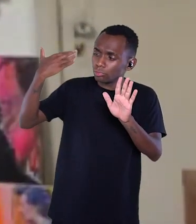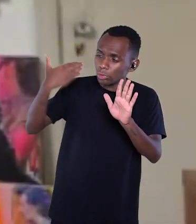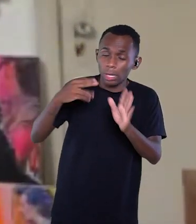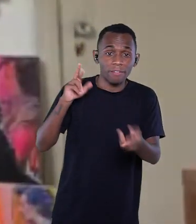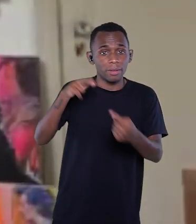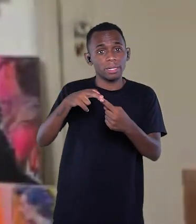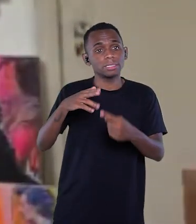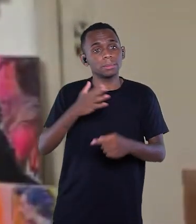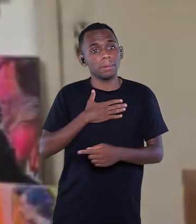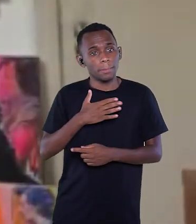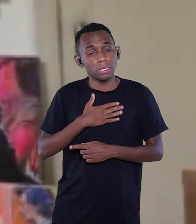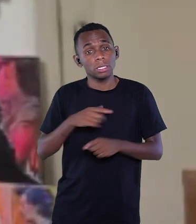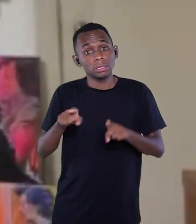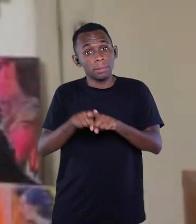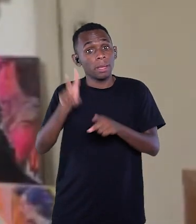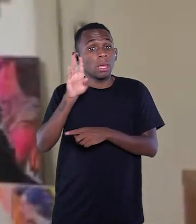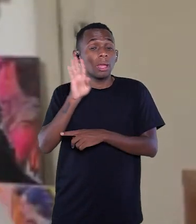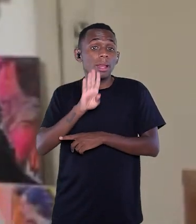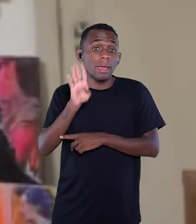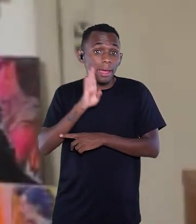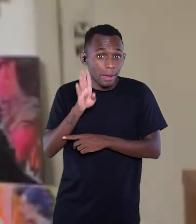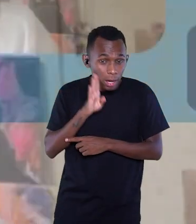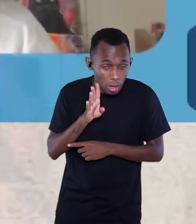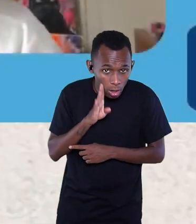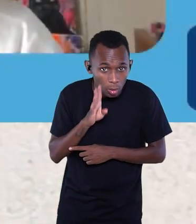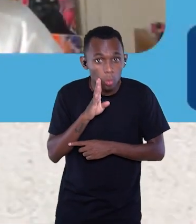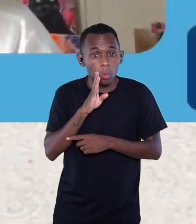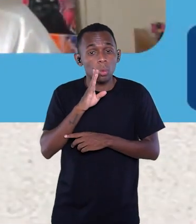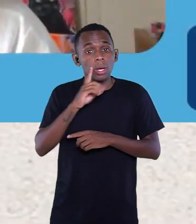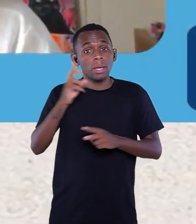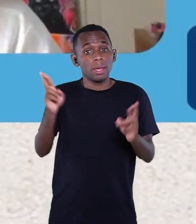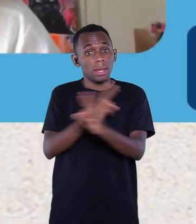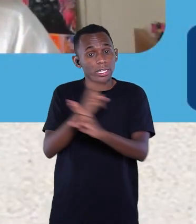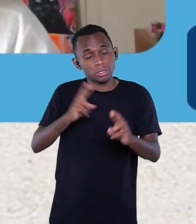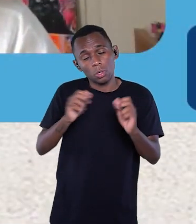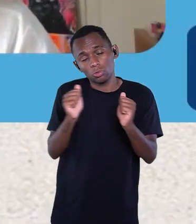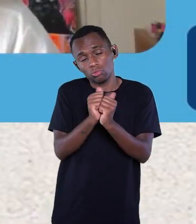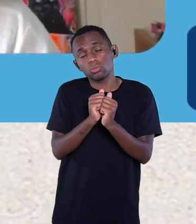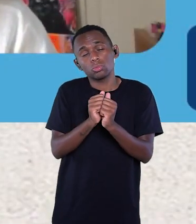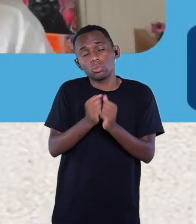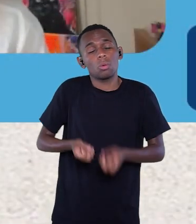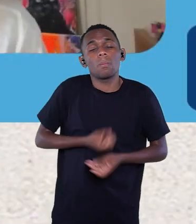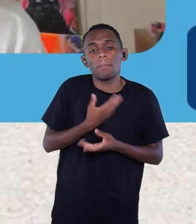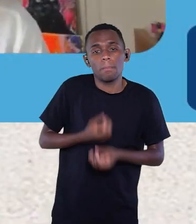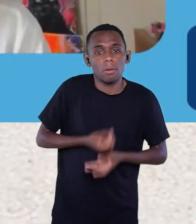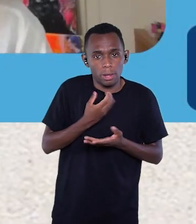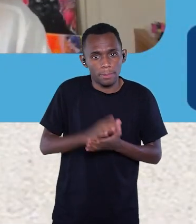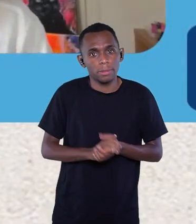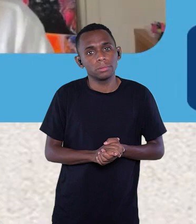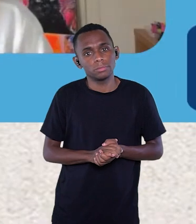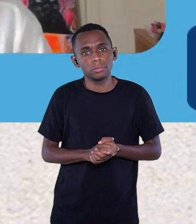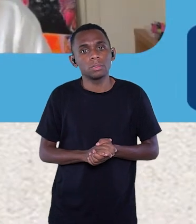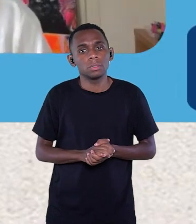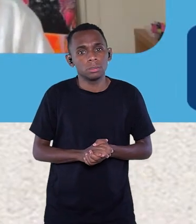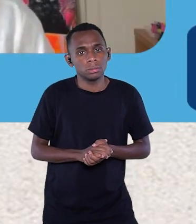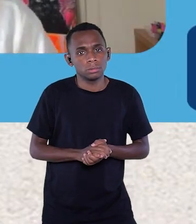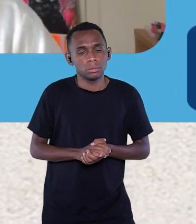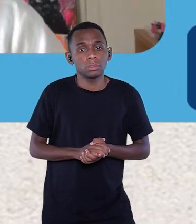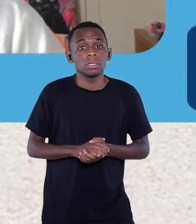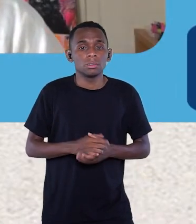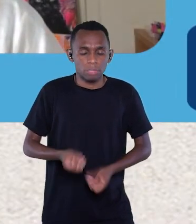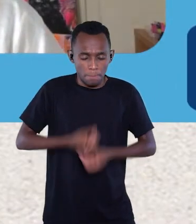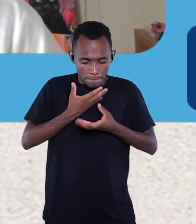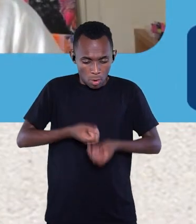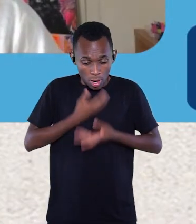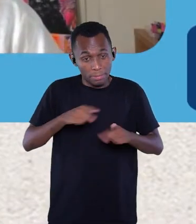como referência, né? E o legal é que você vai intermeando assim também com os seus poemas, né? Você traz parte da